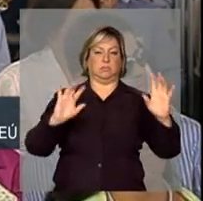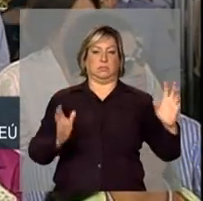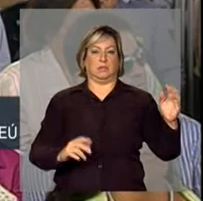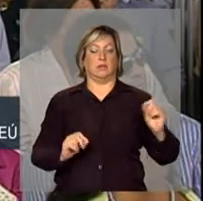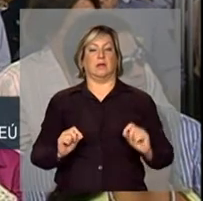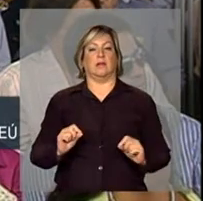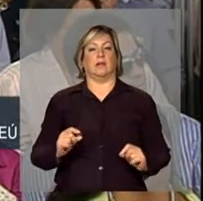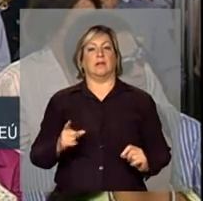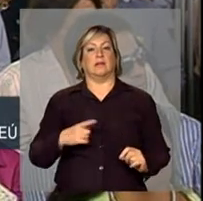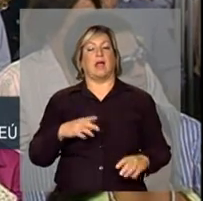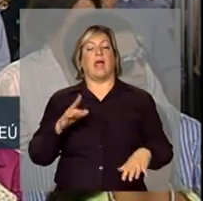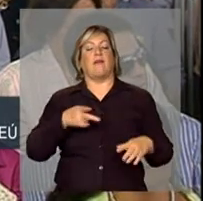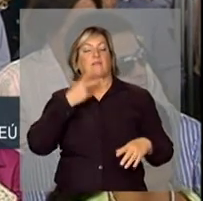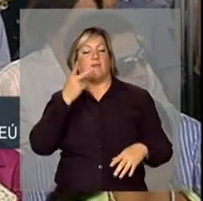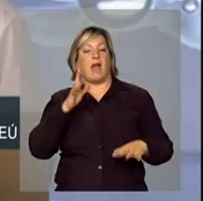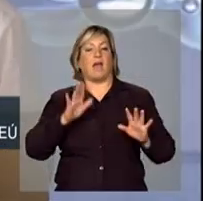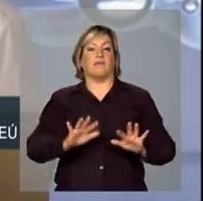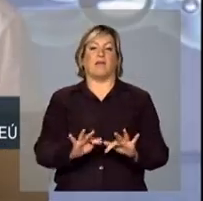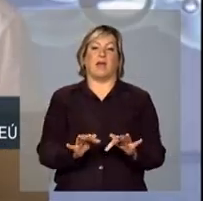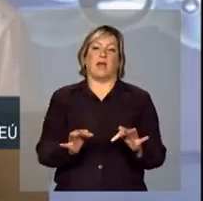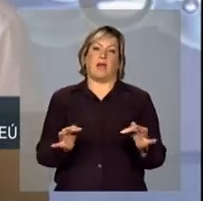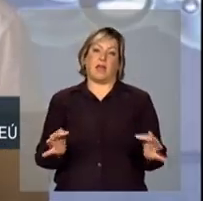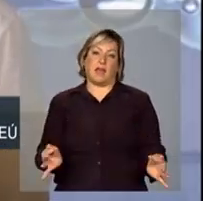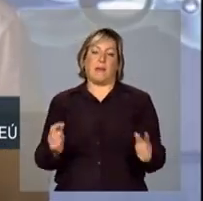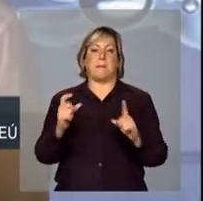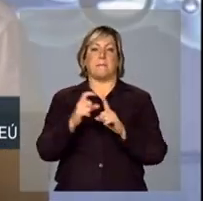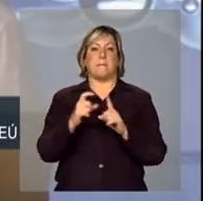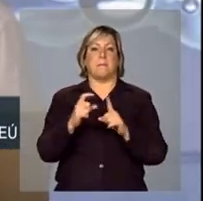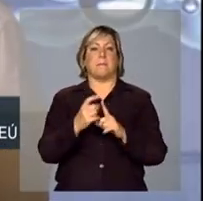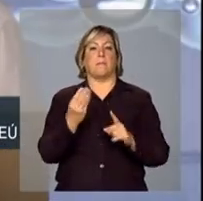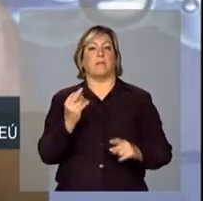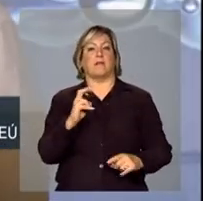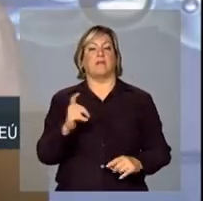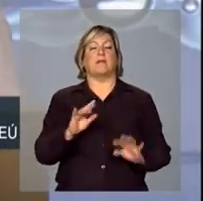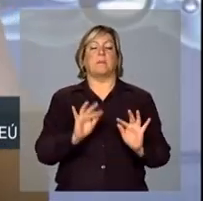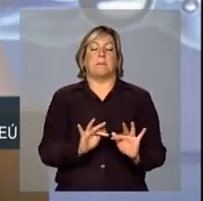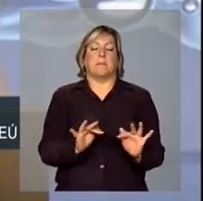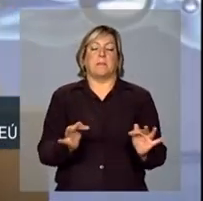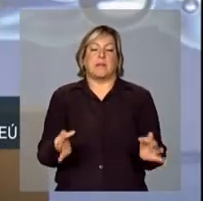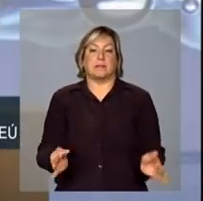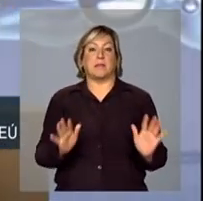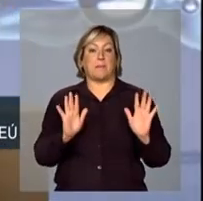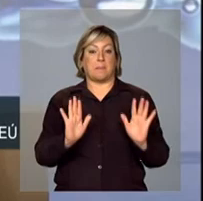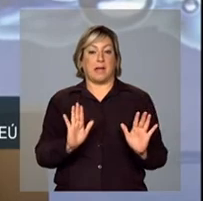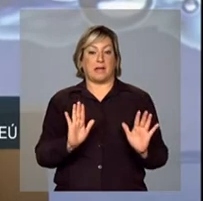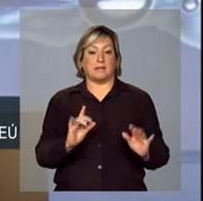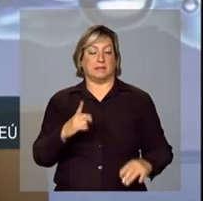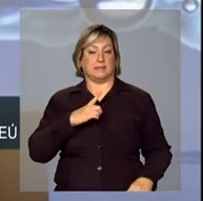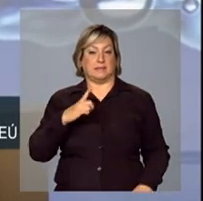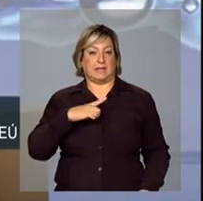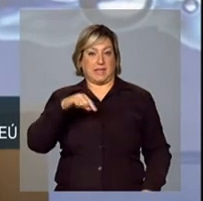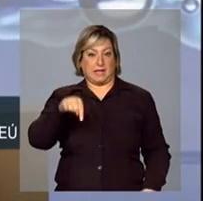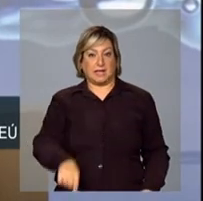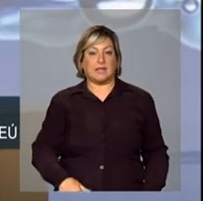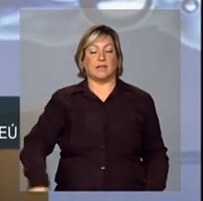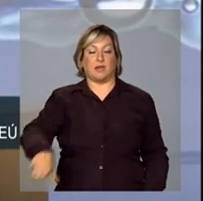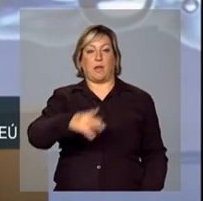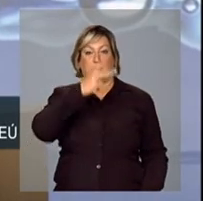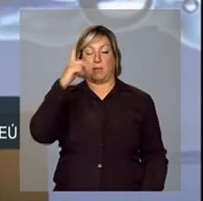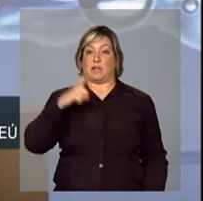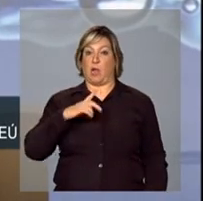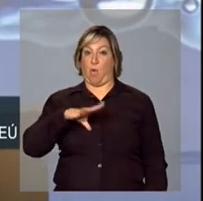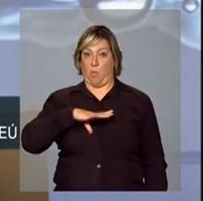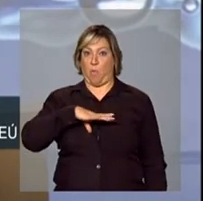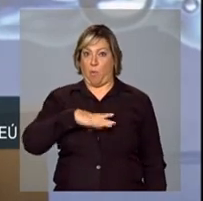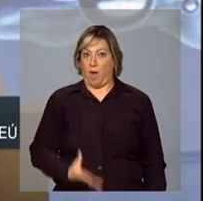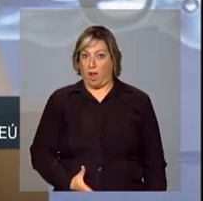gestos são calmos. A palavra, muitas vezes, é mansa, mas aqui há uma gente que tem uma